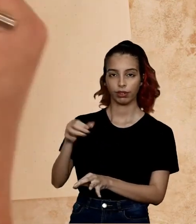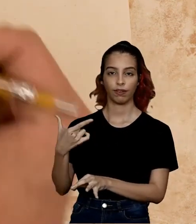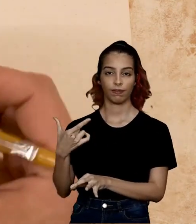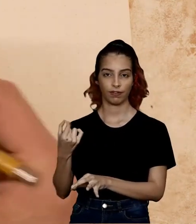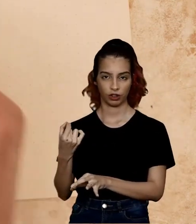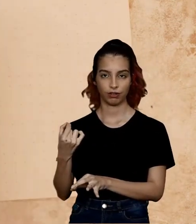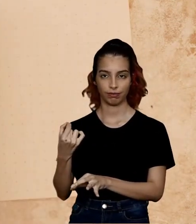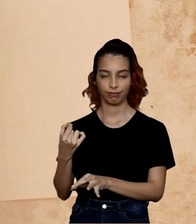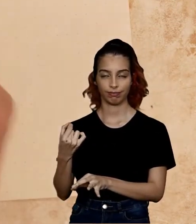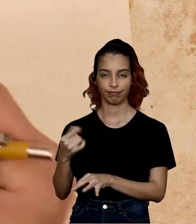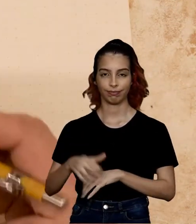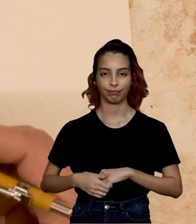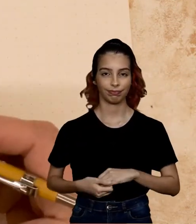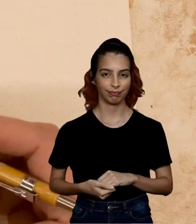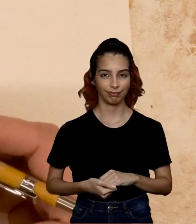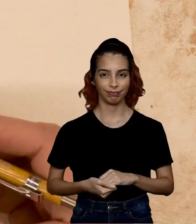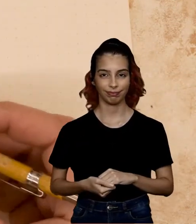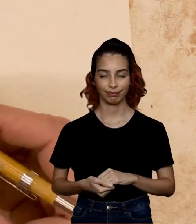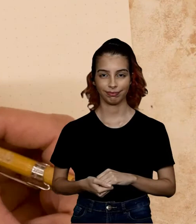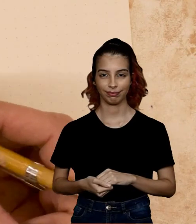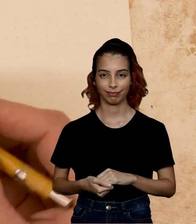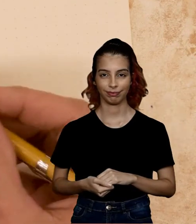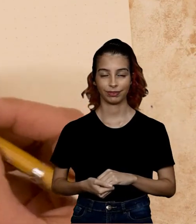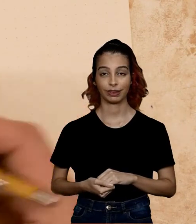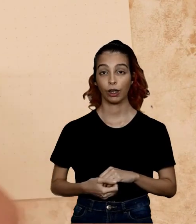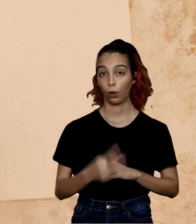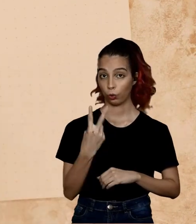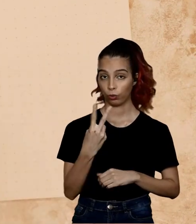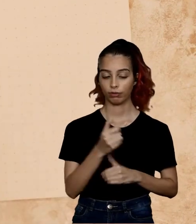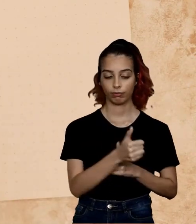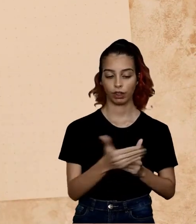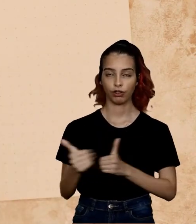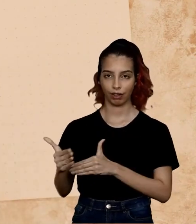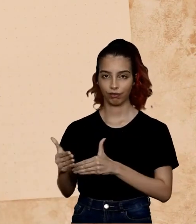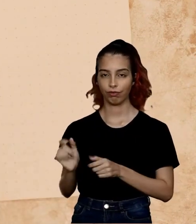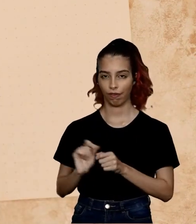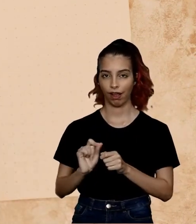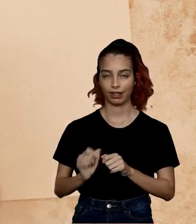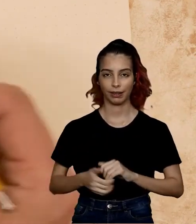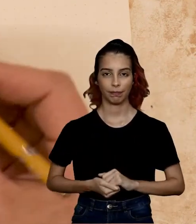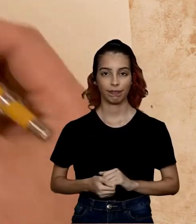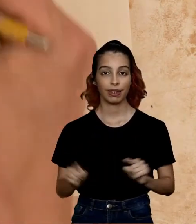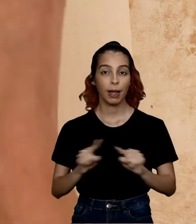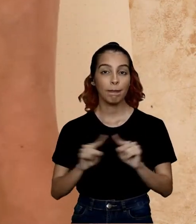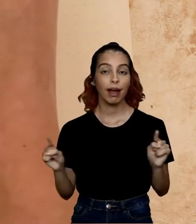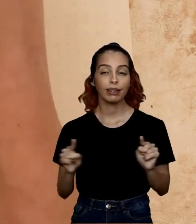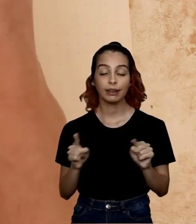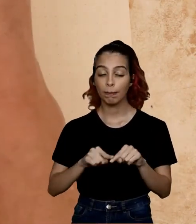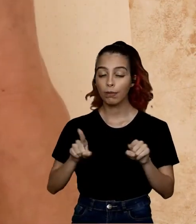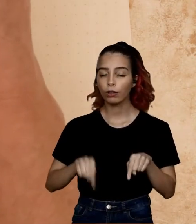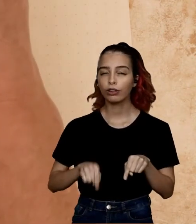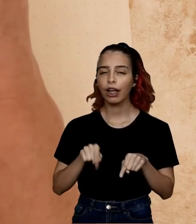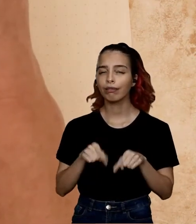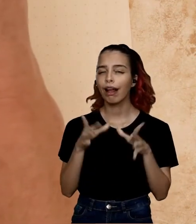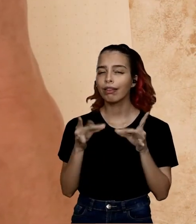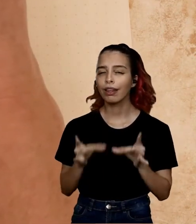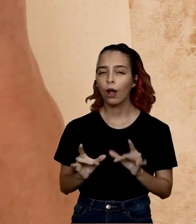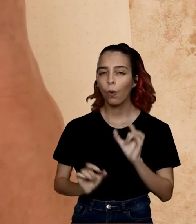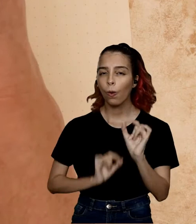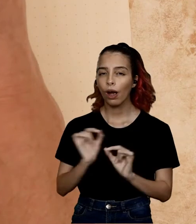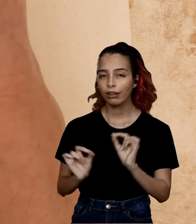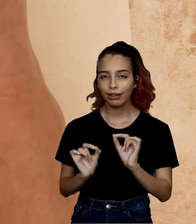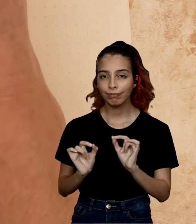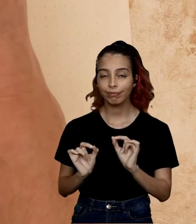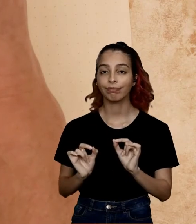20 de altura. Então vou fazer duas caixas. Vai ter um pequeno detalhe aqui no meu projeto, que é a forma que a